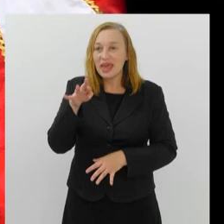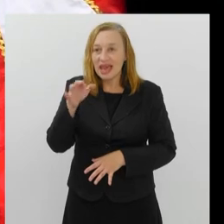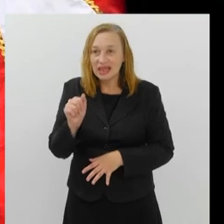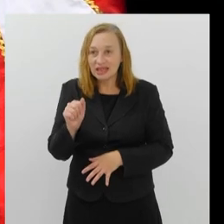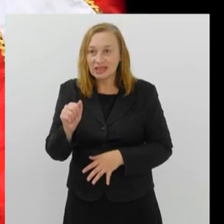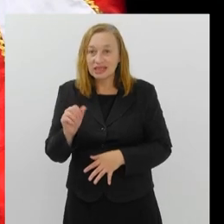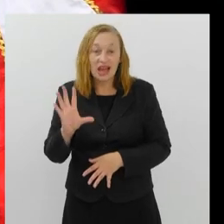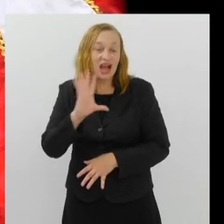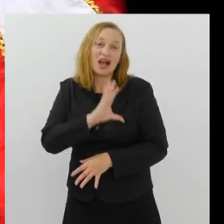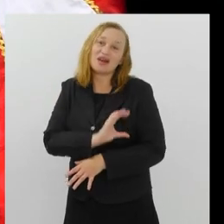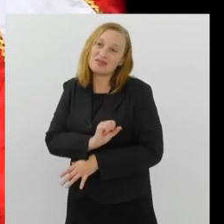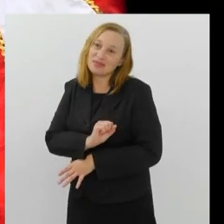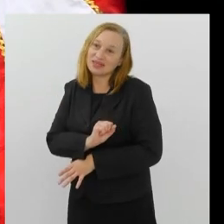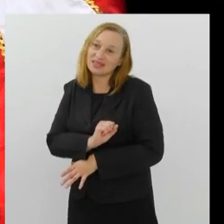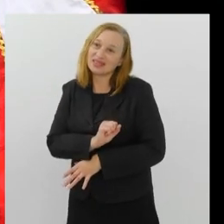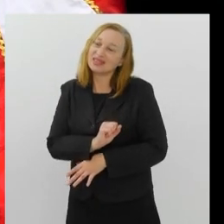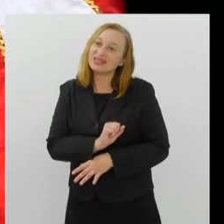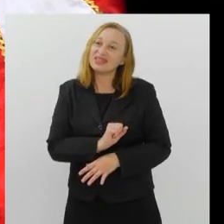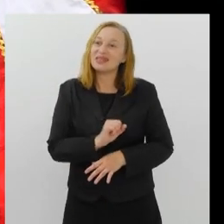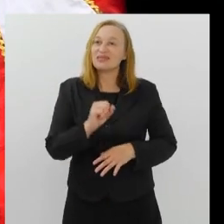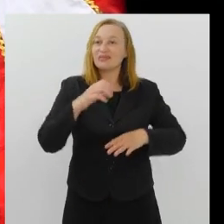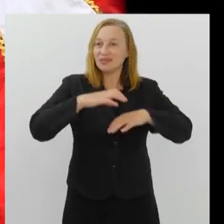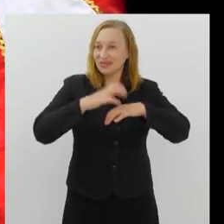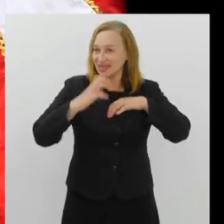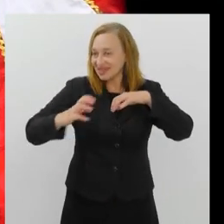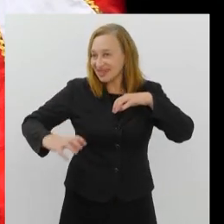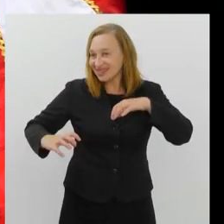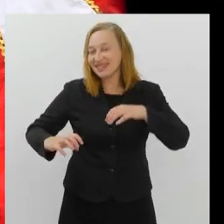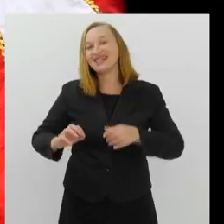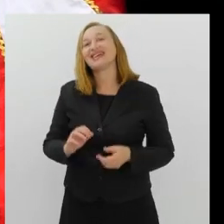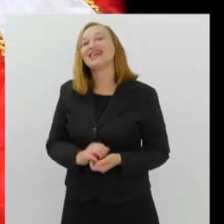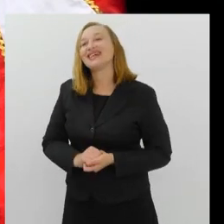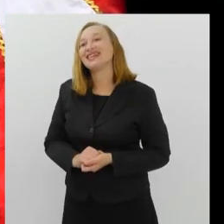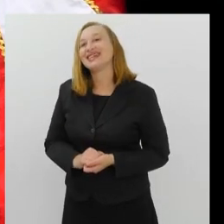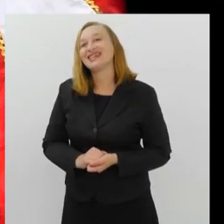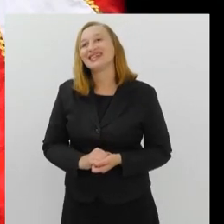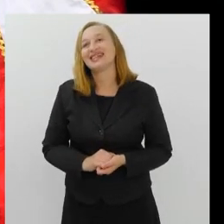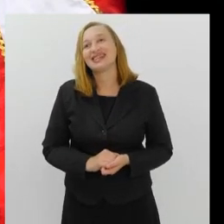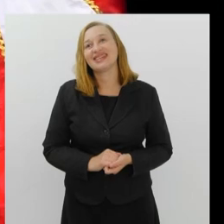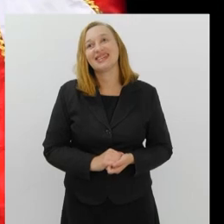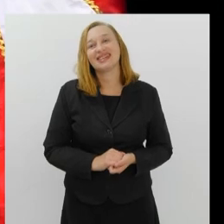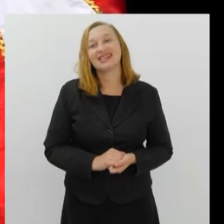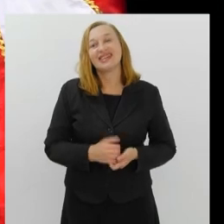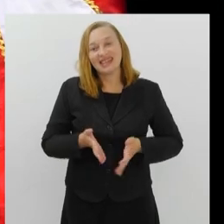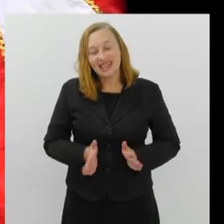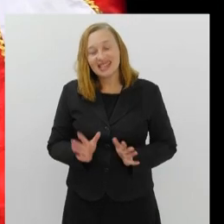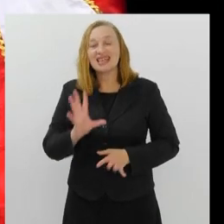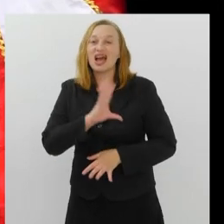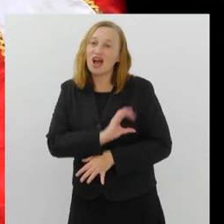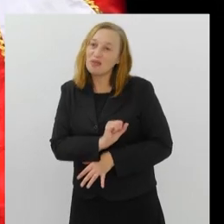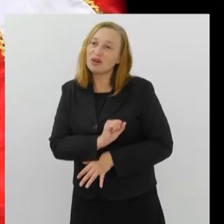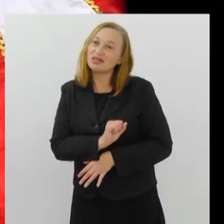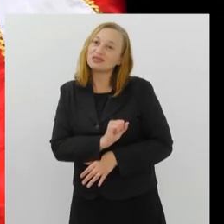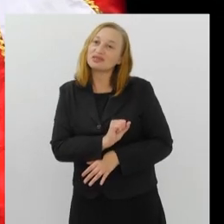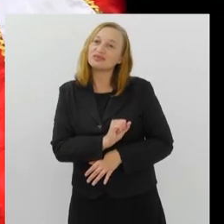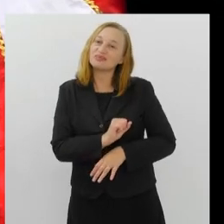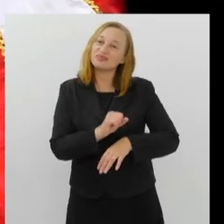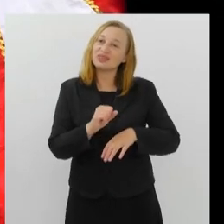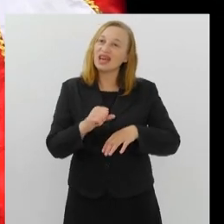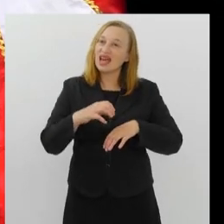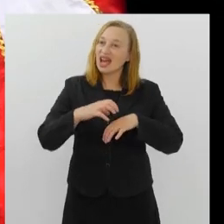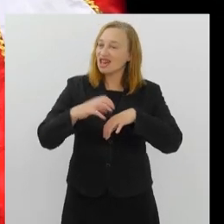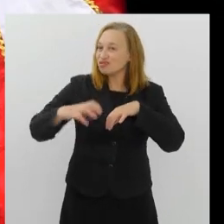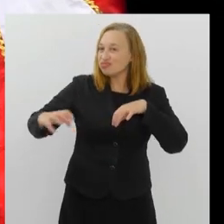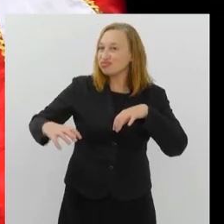menina completamente apaixonada pela sua escola, Unidos de Porto da Pedra. Nasci amando, né, a escola que me